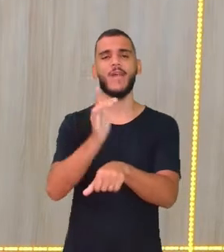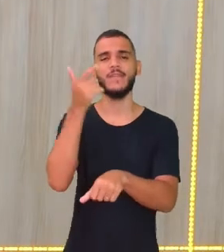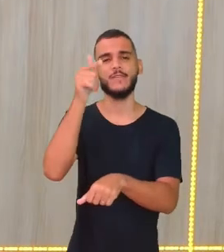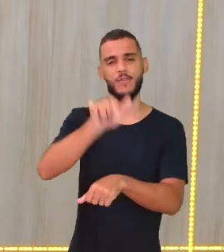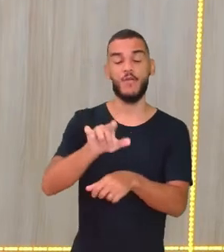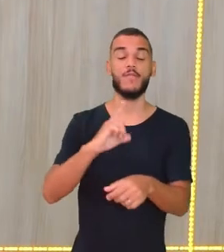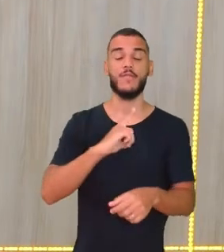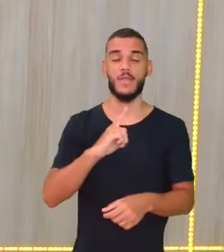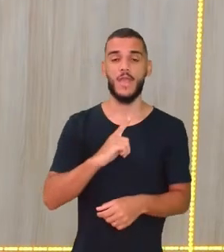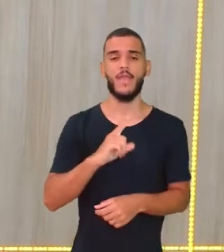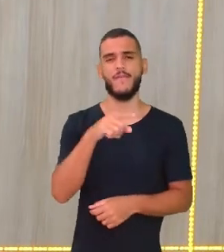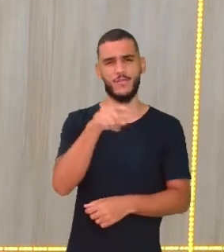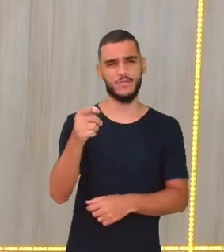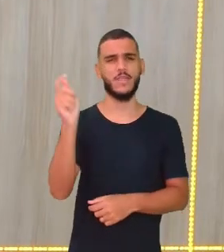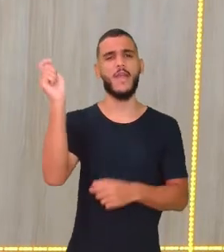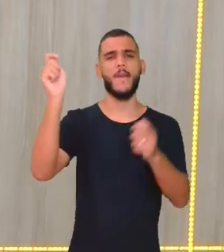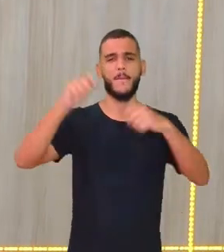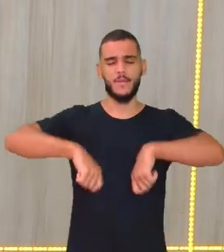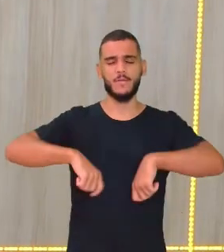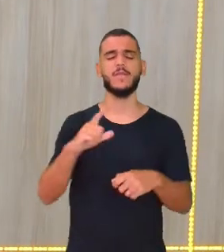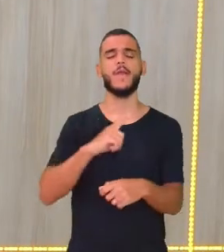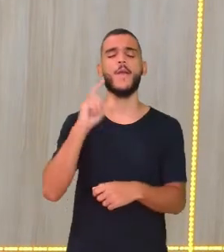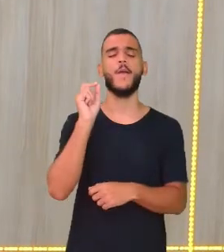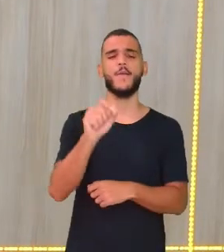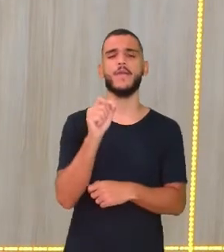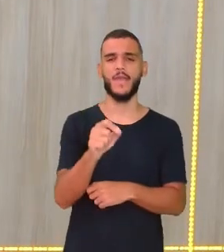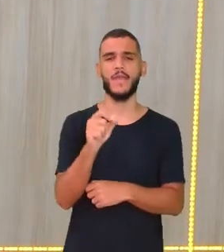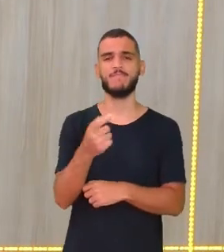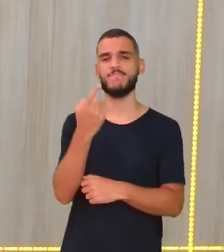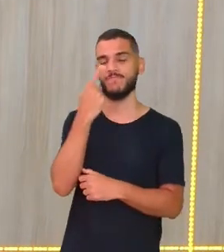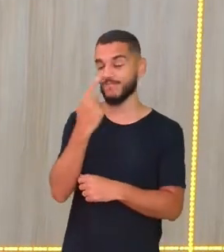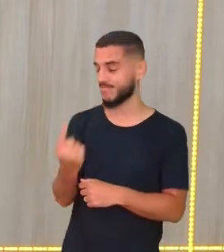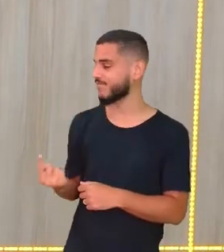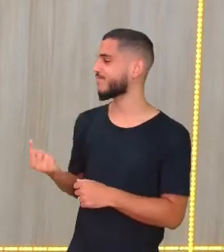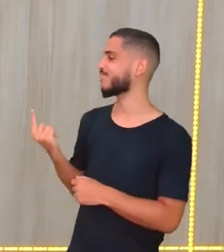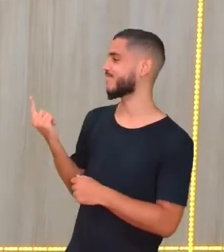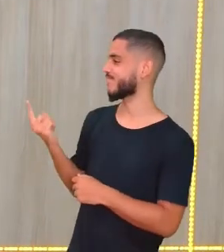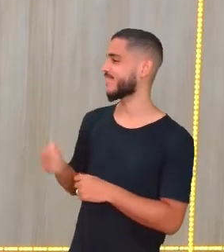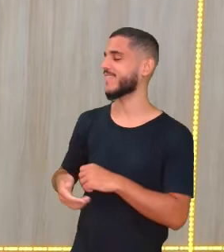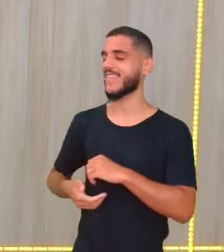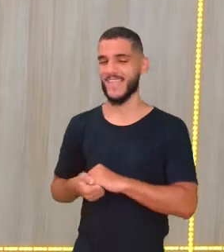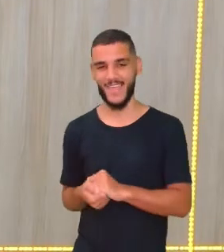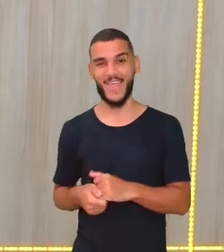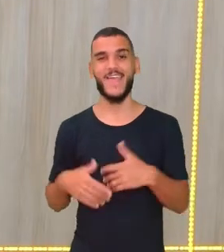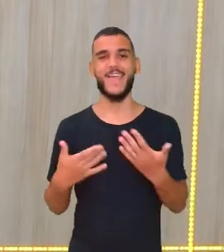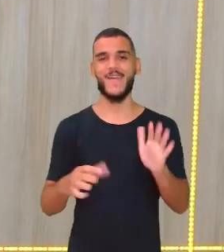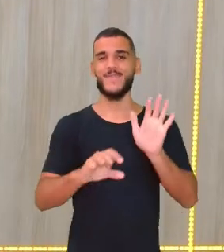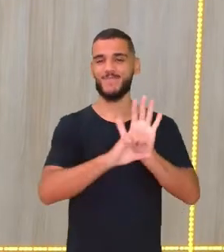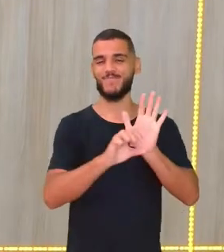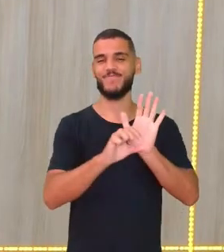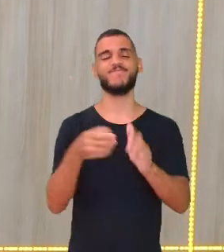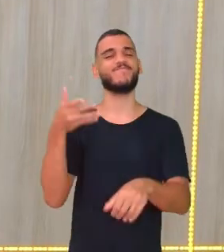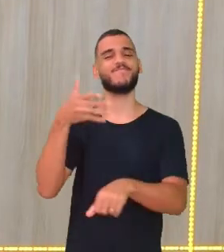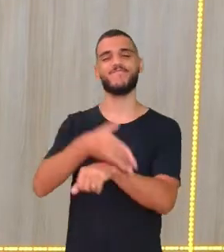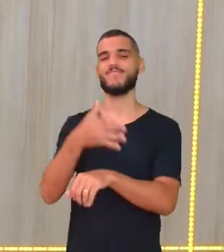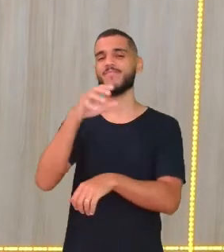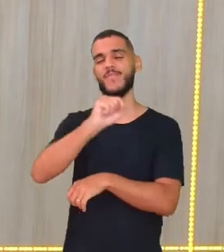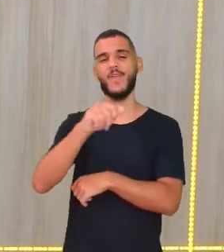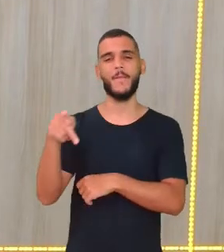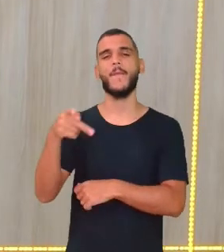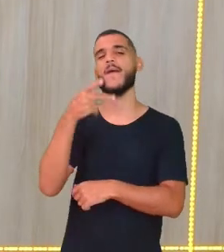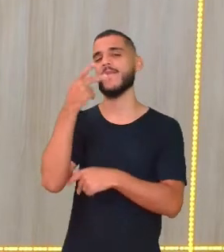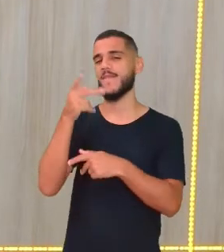vocês podem apontar aí, não é, o seu celular para esses QR Codes e acessar o aplicativo, falar